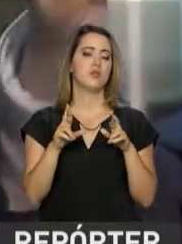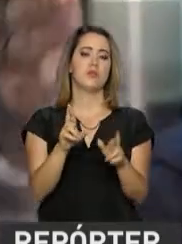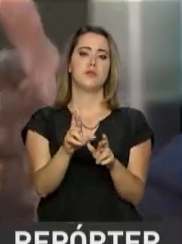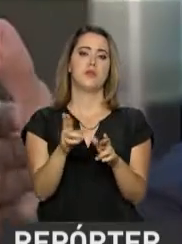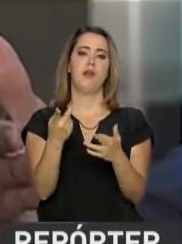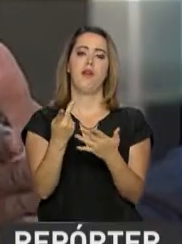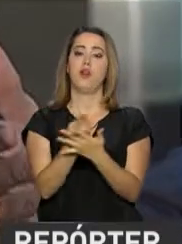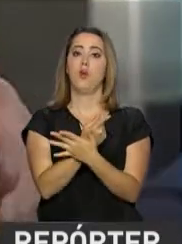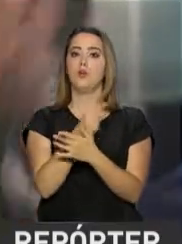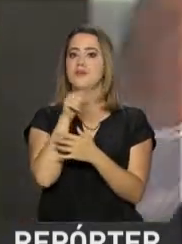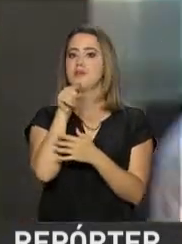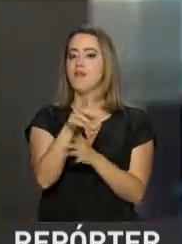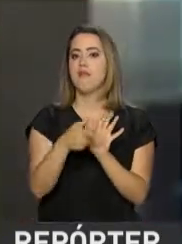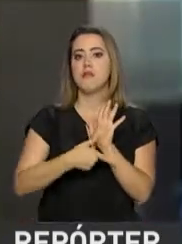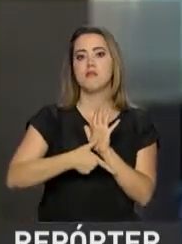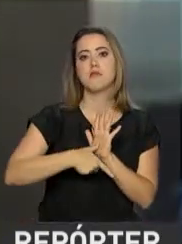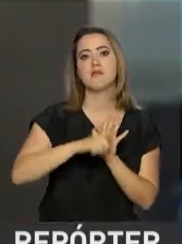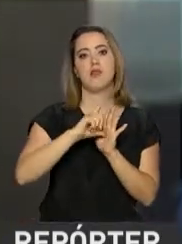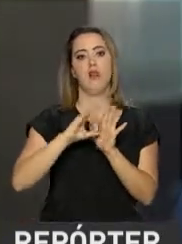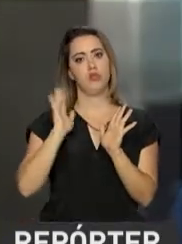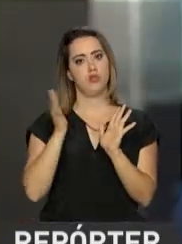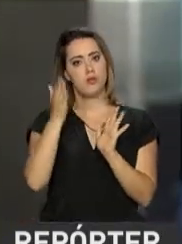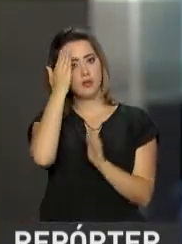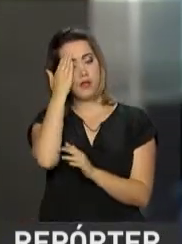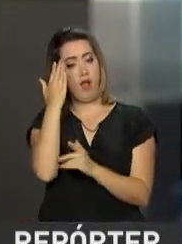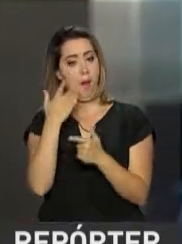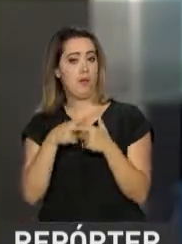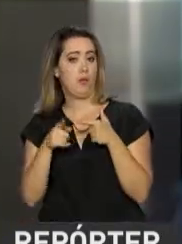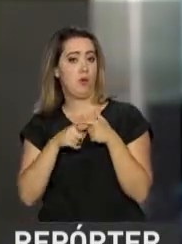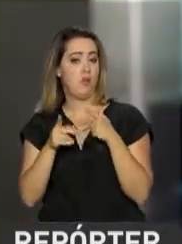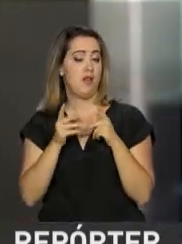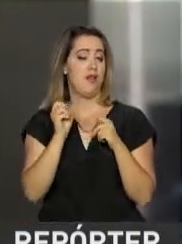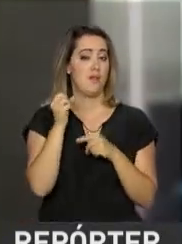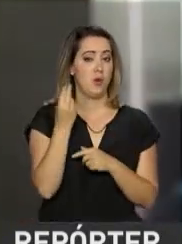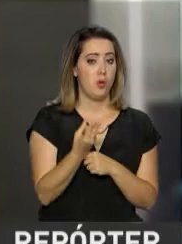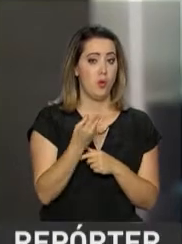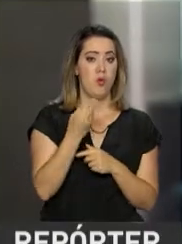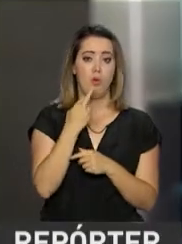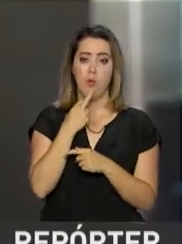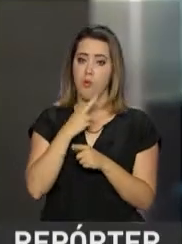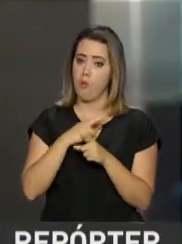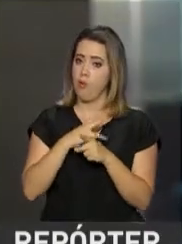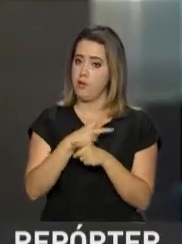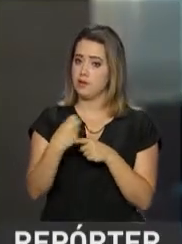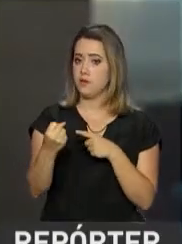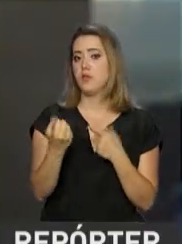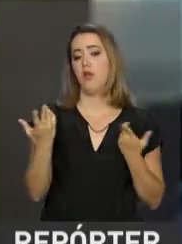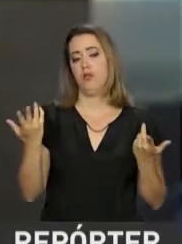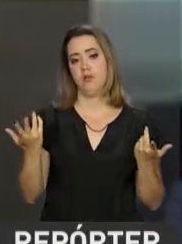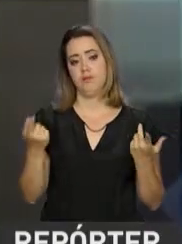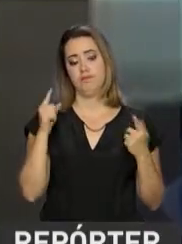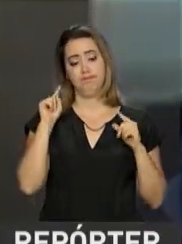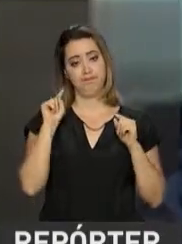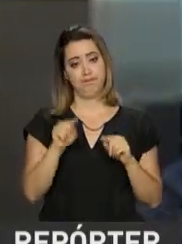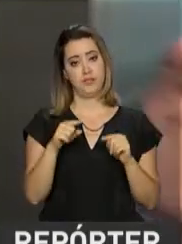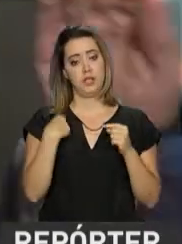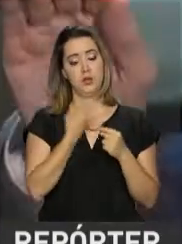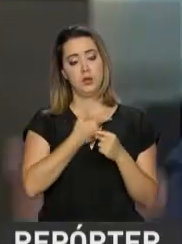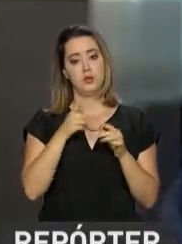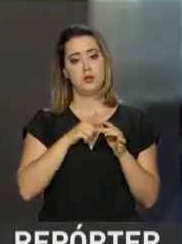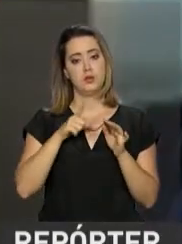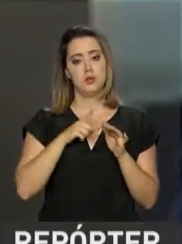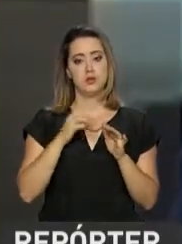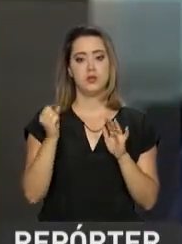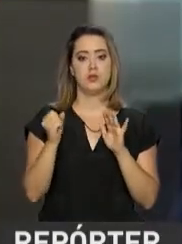acontecer antecipam os problemas ou soluções então na medida em que nós temos